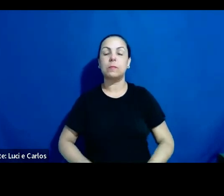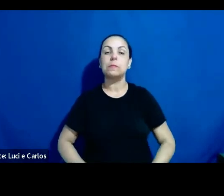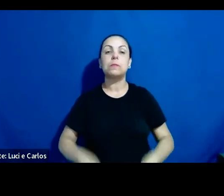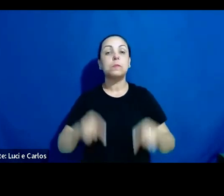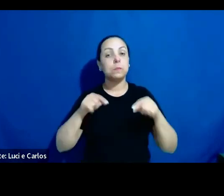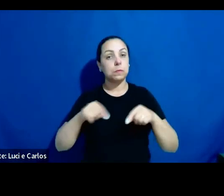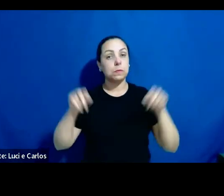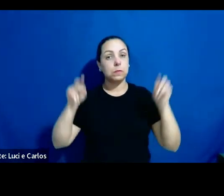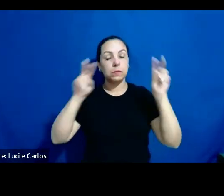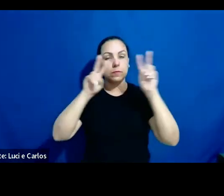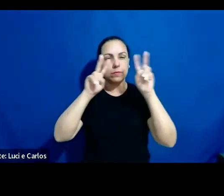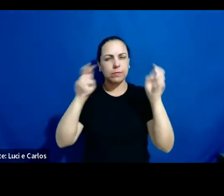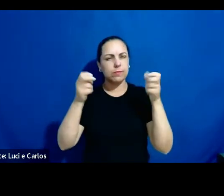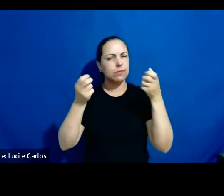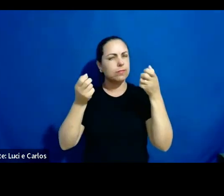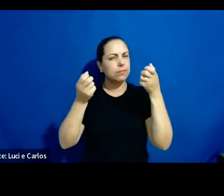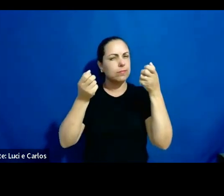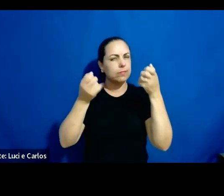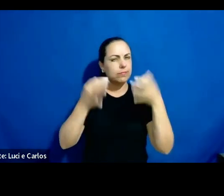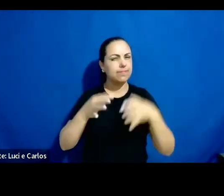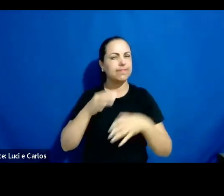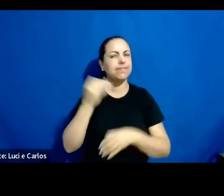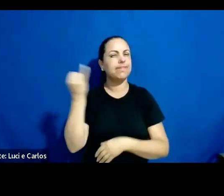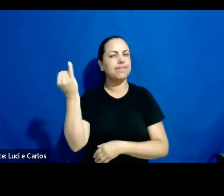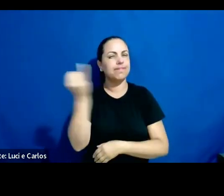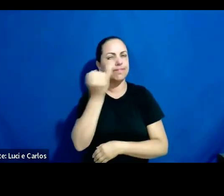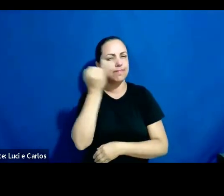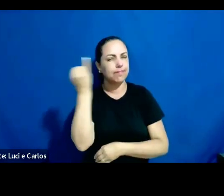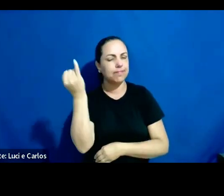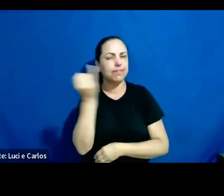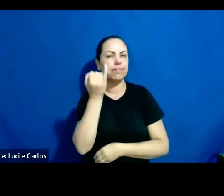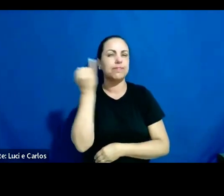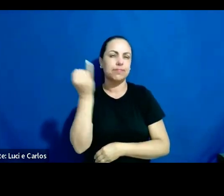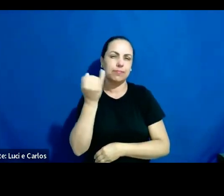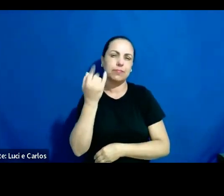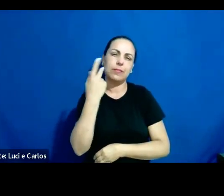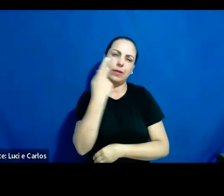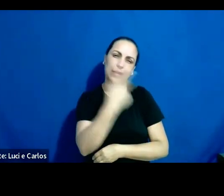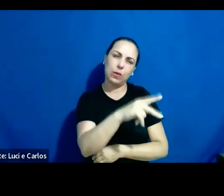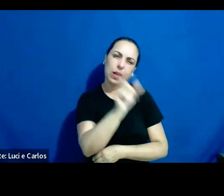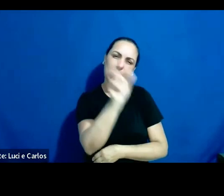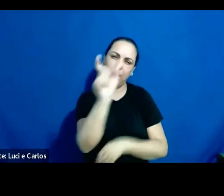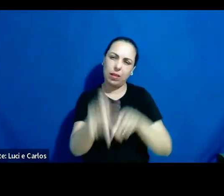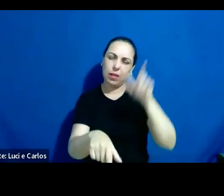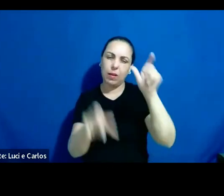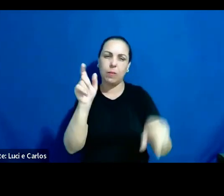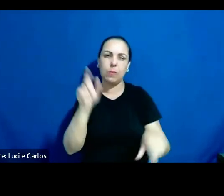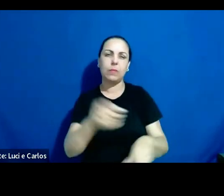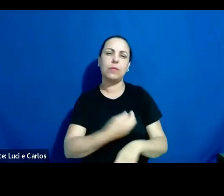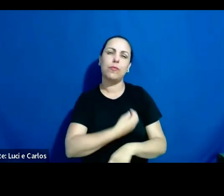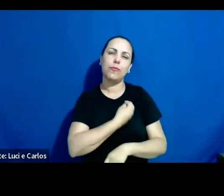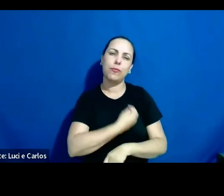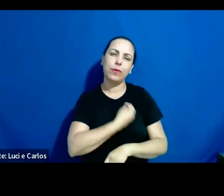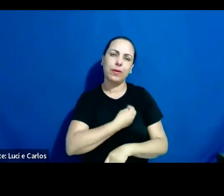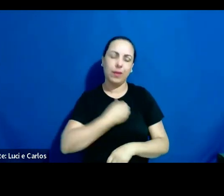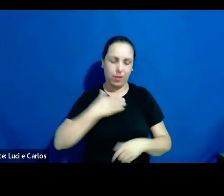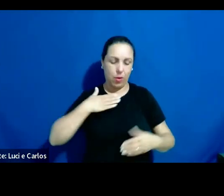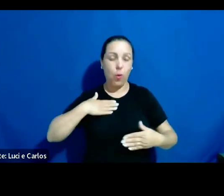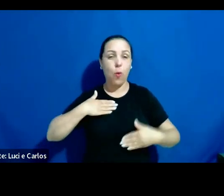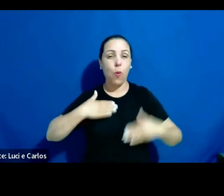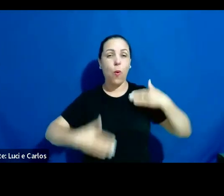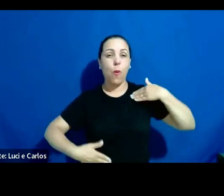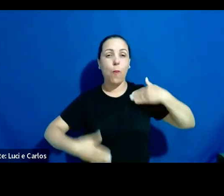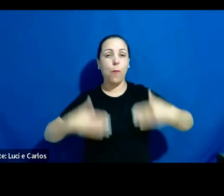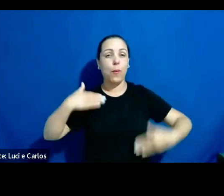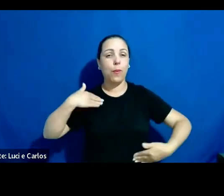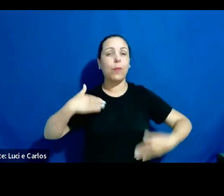assunto que é de extrema importância para a vida do nosso corpo